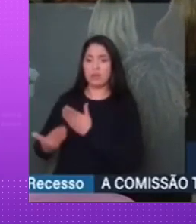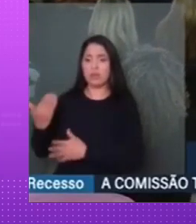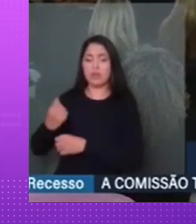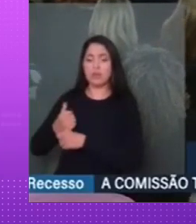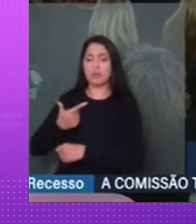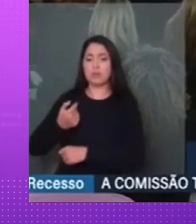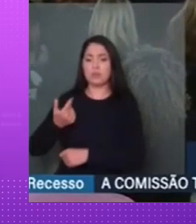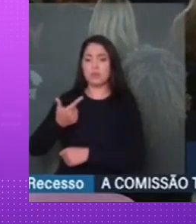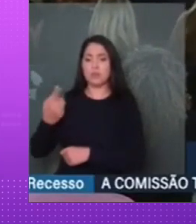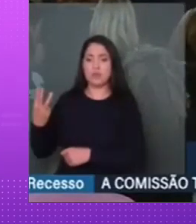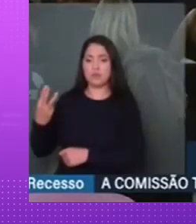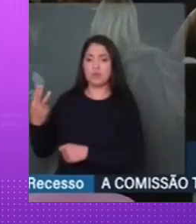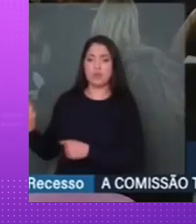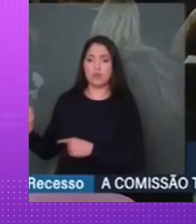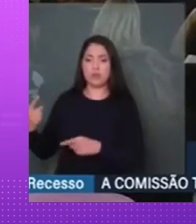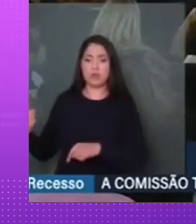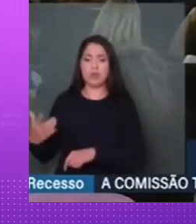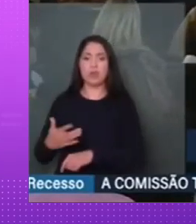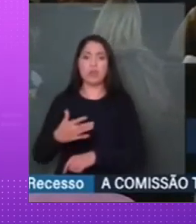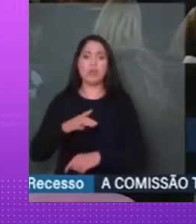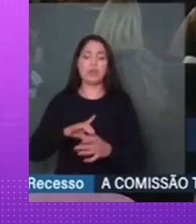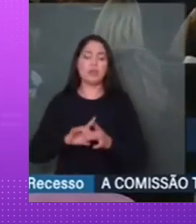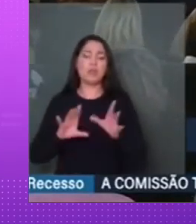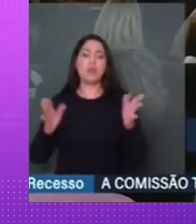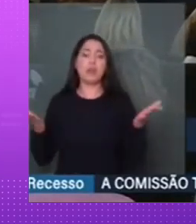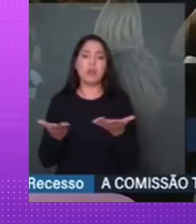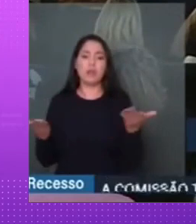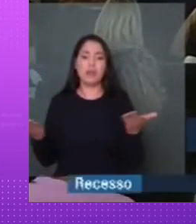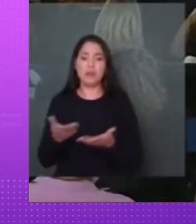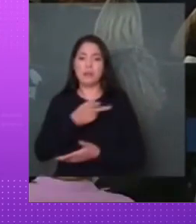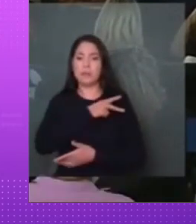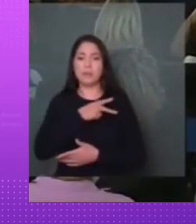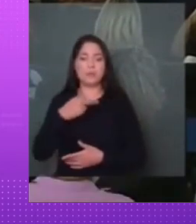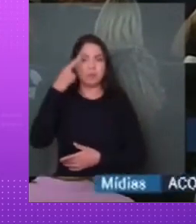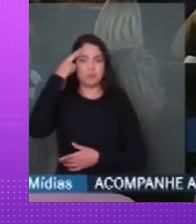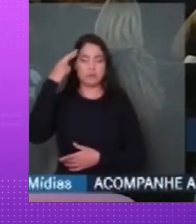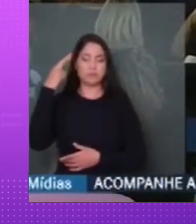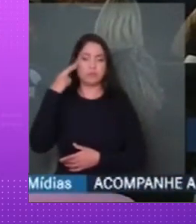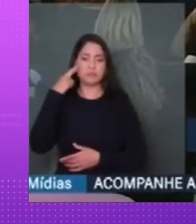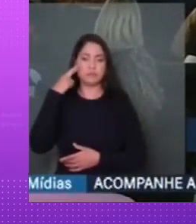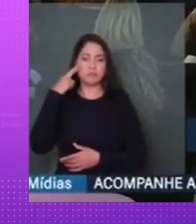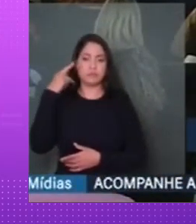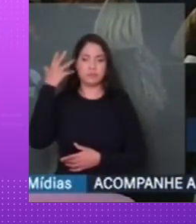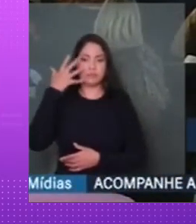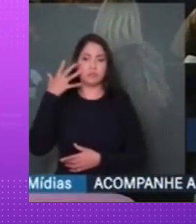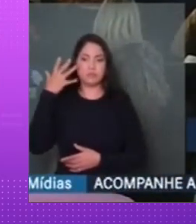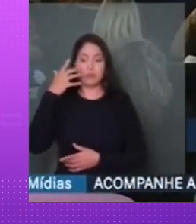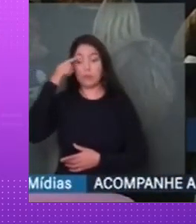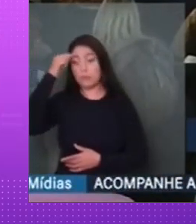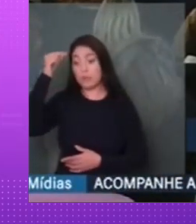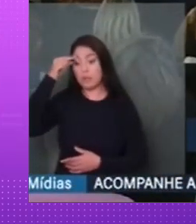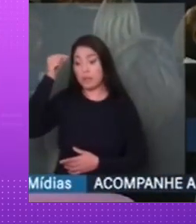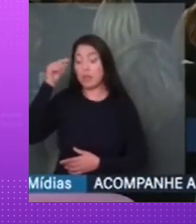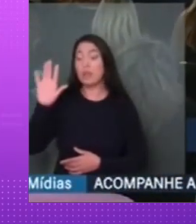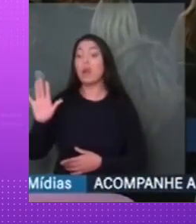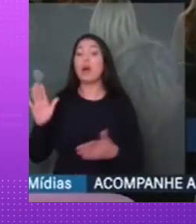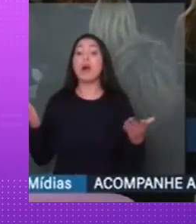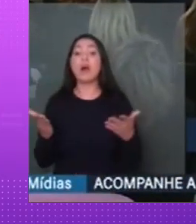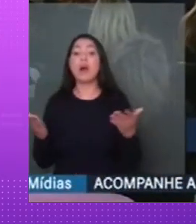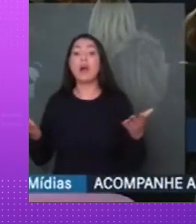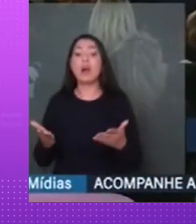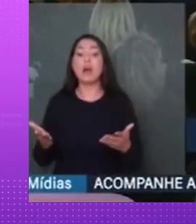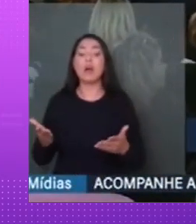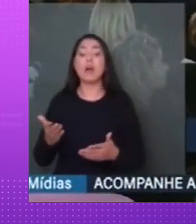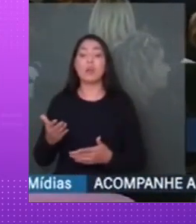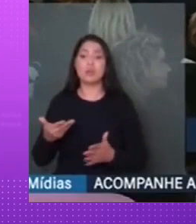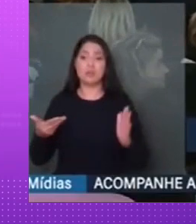do nosso chat e participar da nossa enquete. Hoje é justamente sobre o dia 8 de janeiro. O governo federal lidou bem com